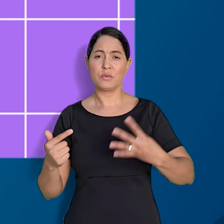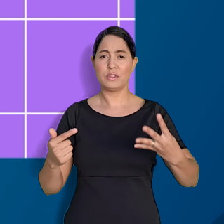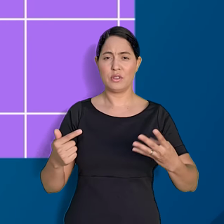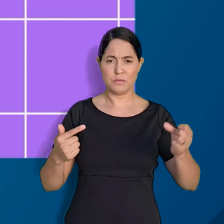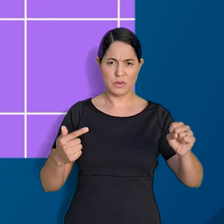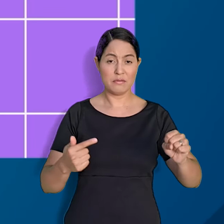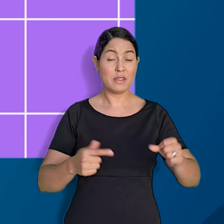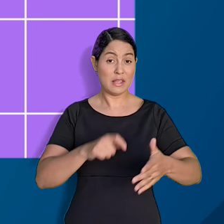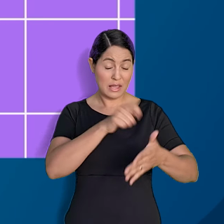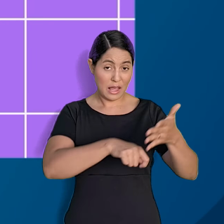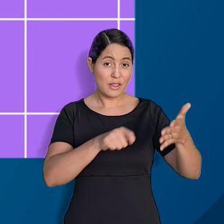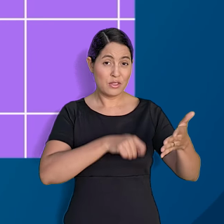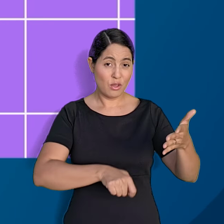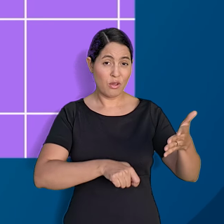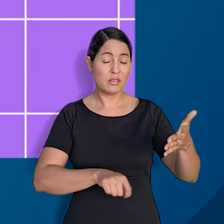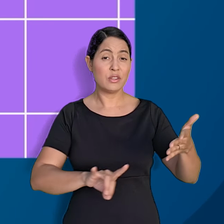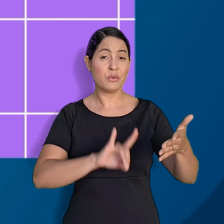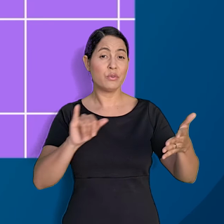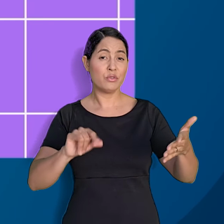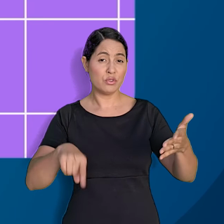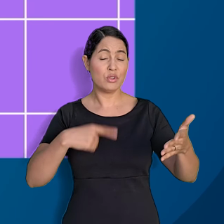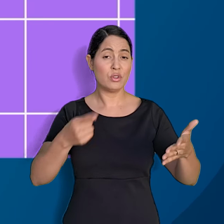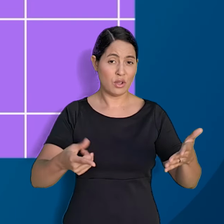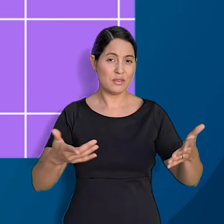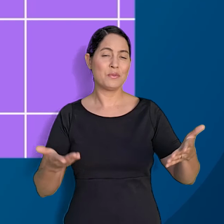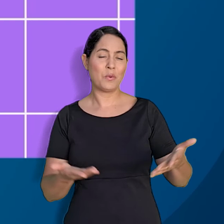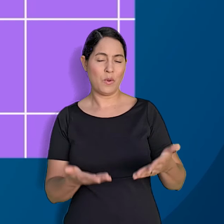novas datas e prepare-se para a nossa prova de qualidade.